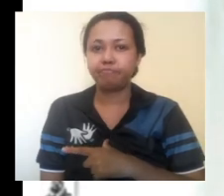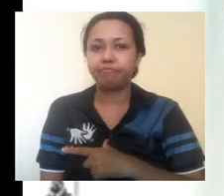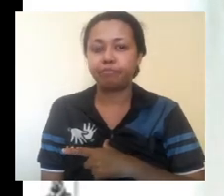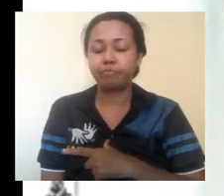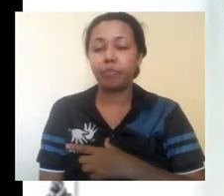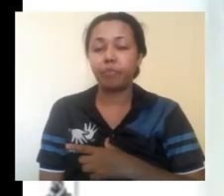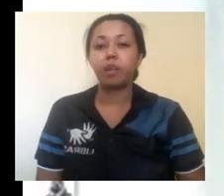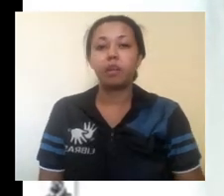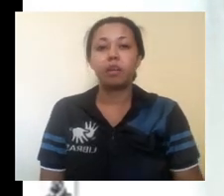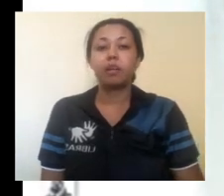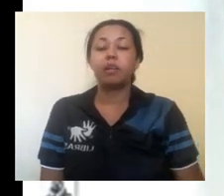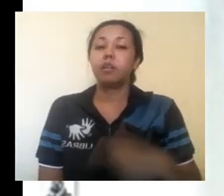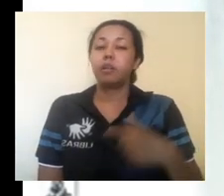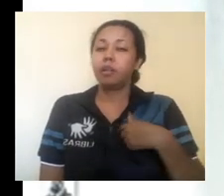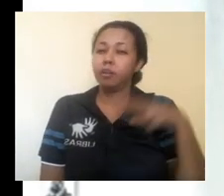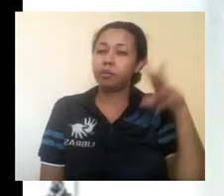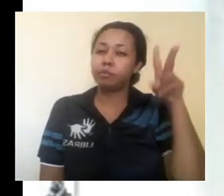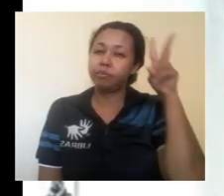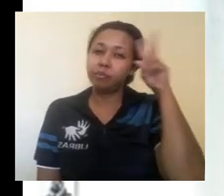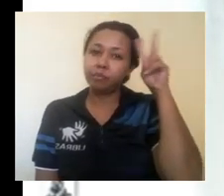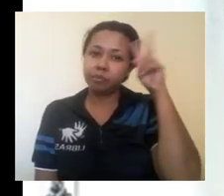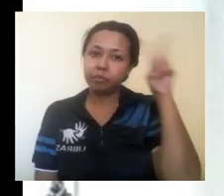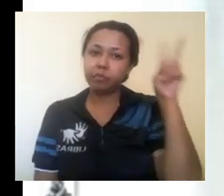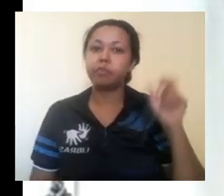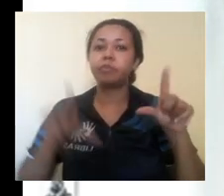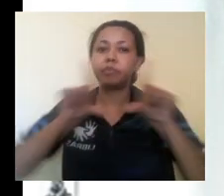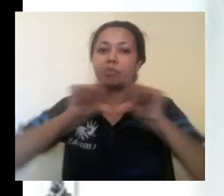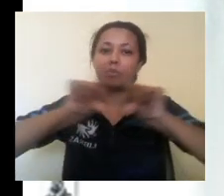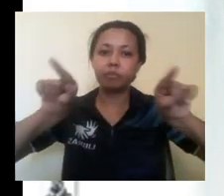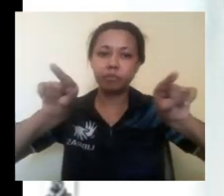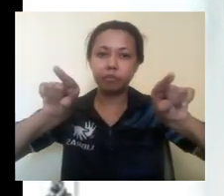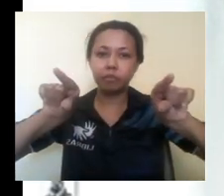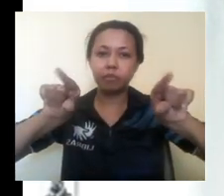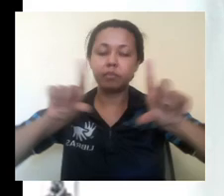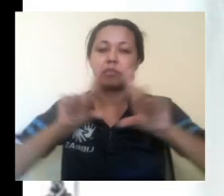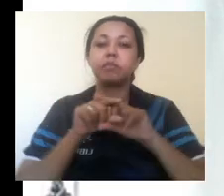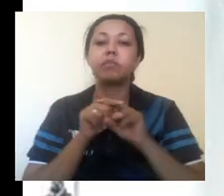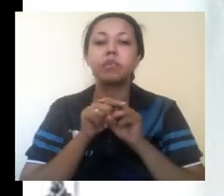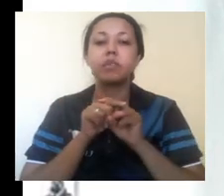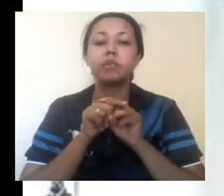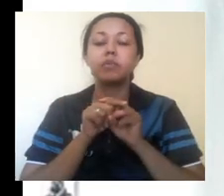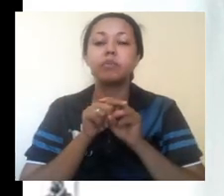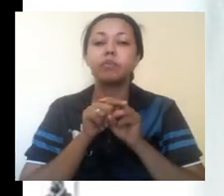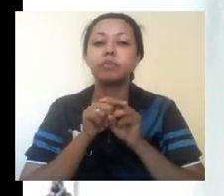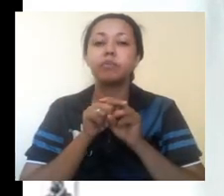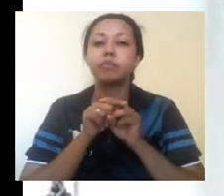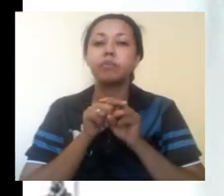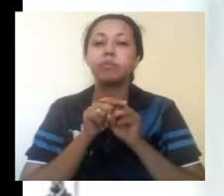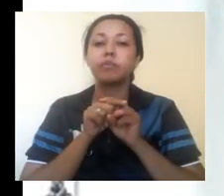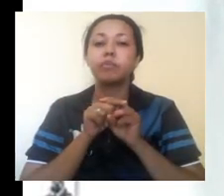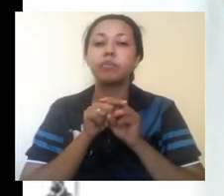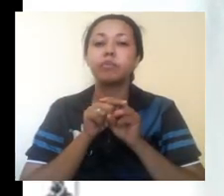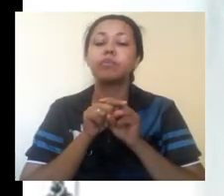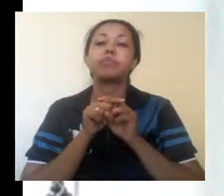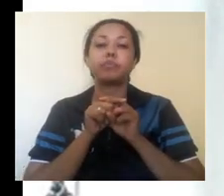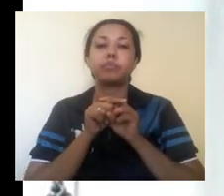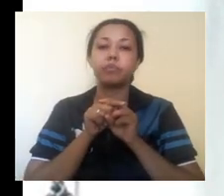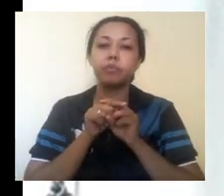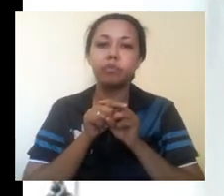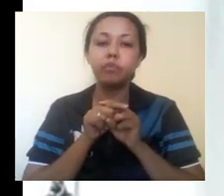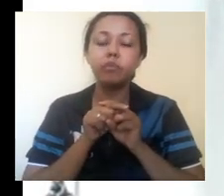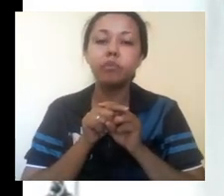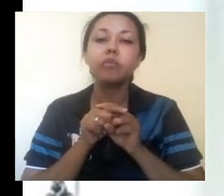uma frase de Clarice Lispector que é incrível como a gente, Celinha colocou, eu creio que Deus tem cuidado